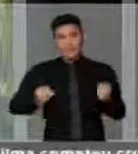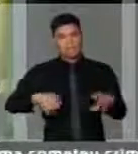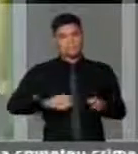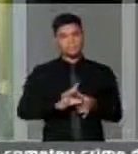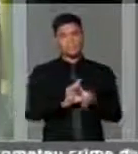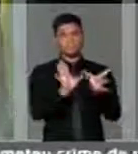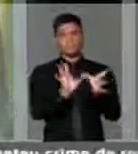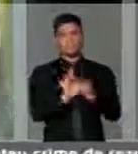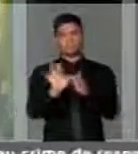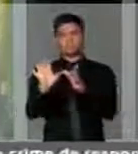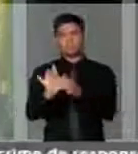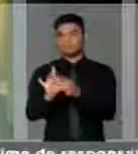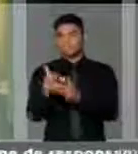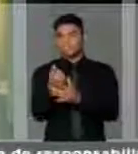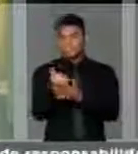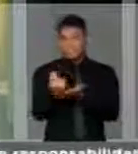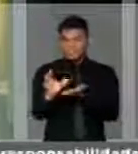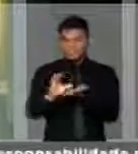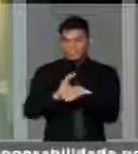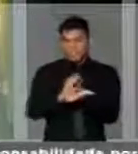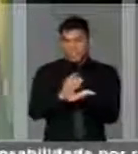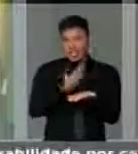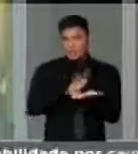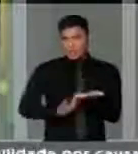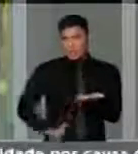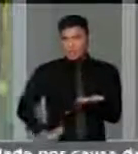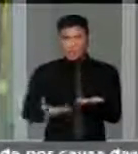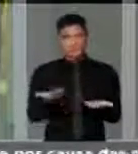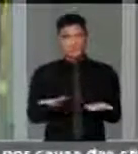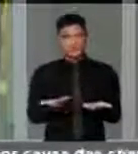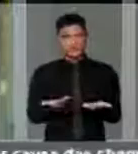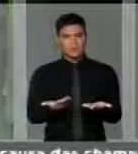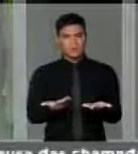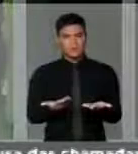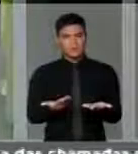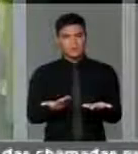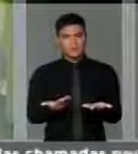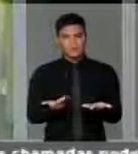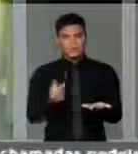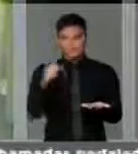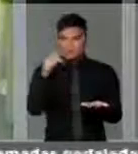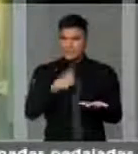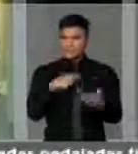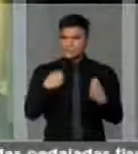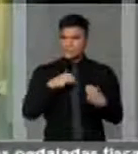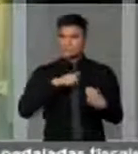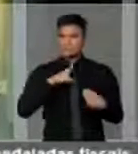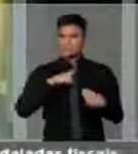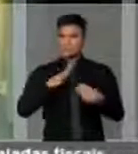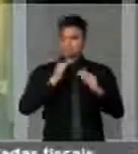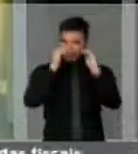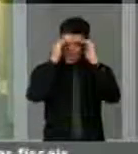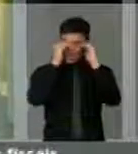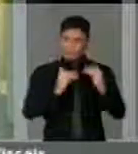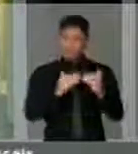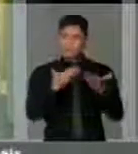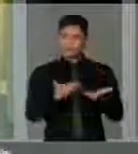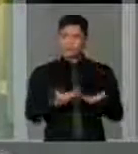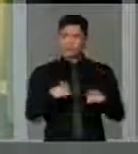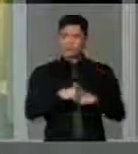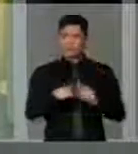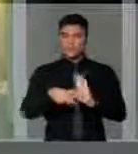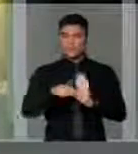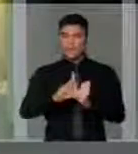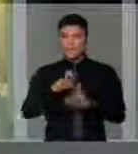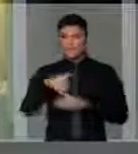dinheiro público, o dinheiro que vem do bolso do setor produtivo. É isso que os senhores deveriam exercer o seu mandato dado pelo